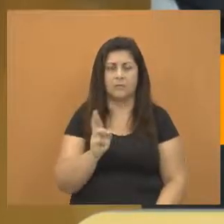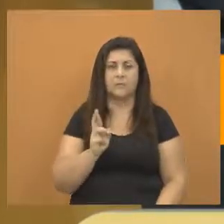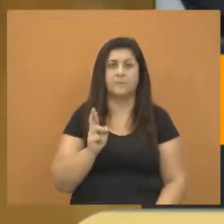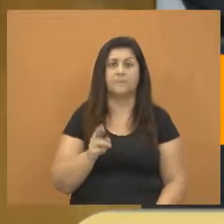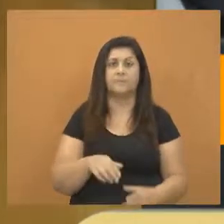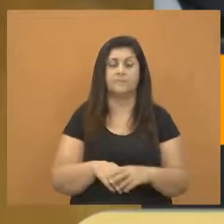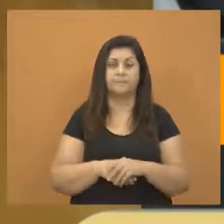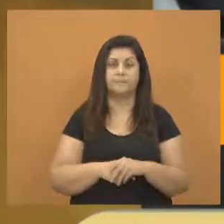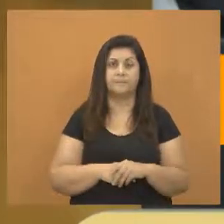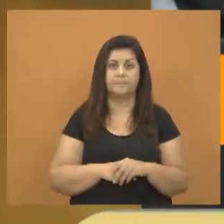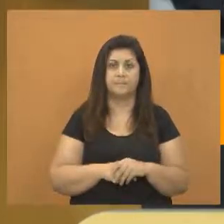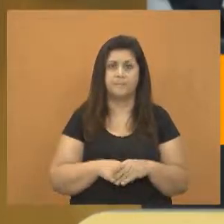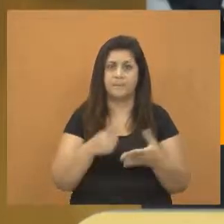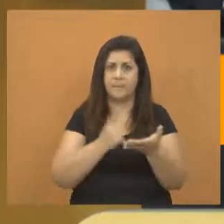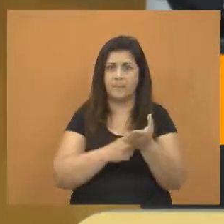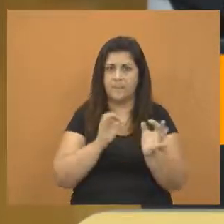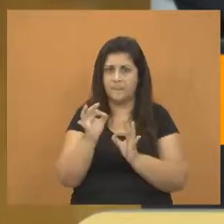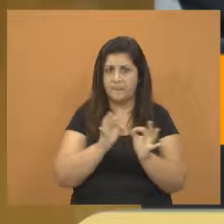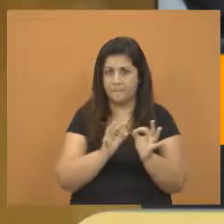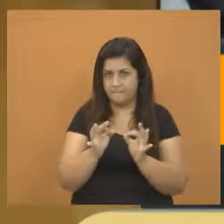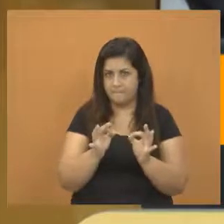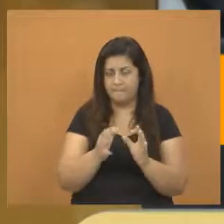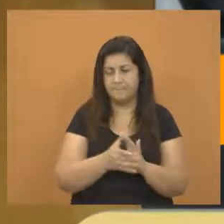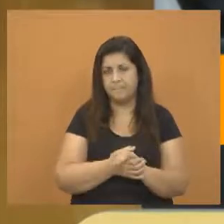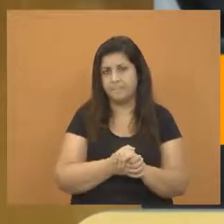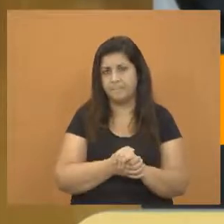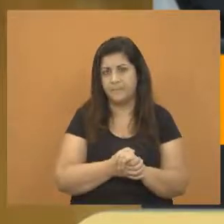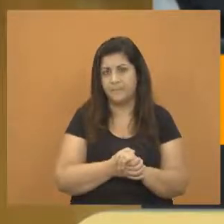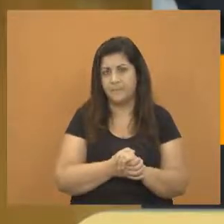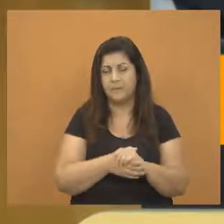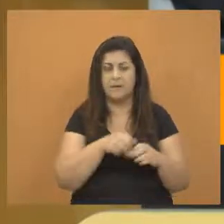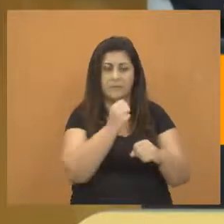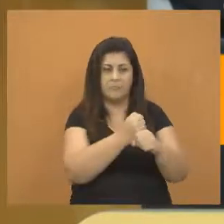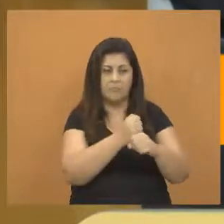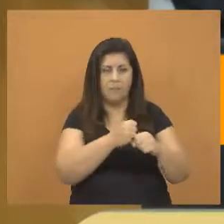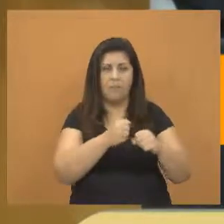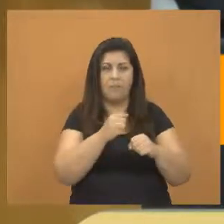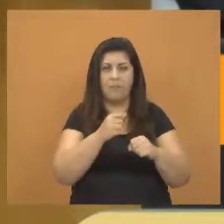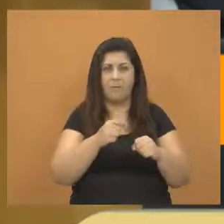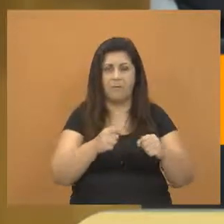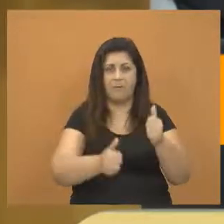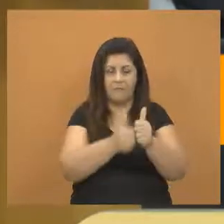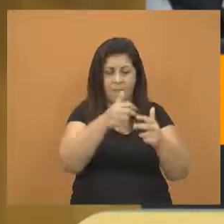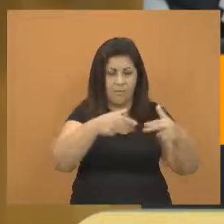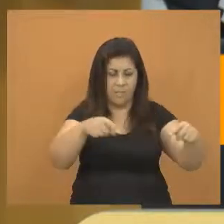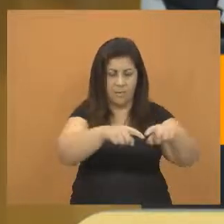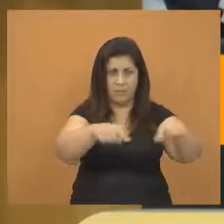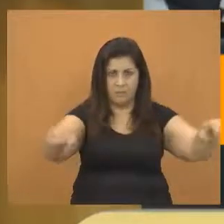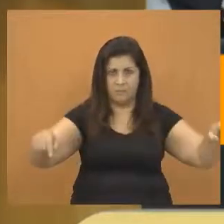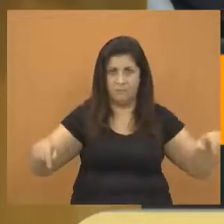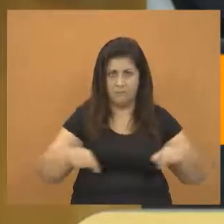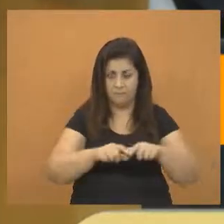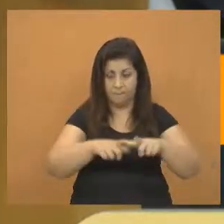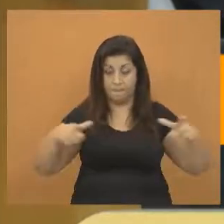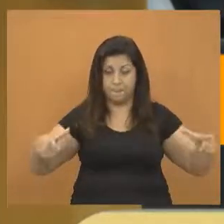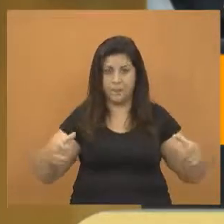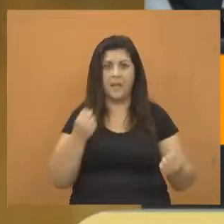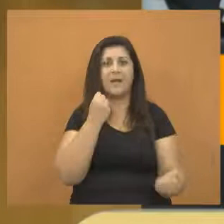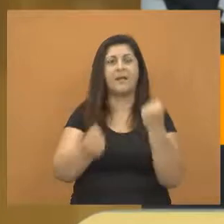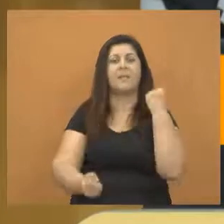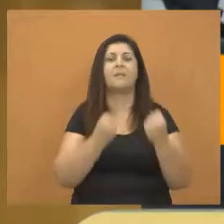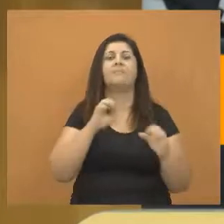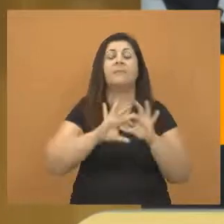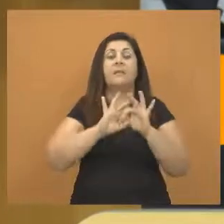reais. Projetos estruturantes, reforma de campos de futebol, implantação de academias ao